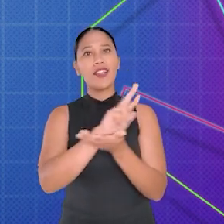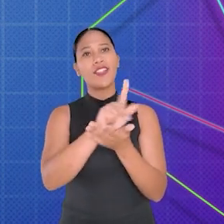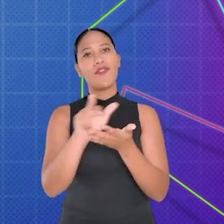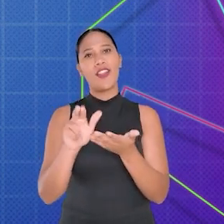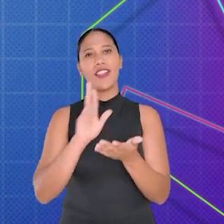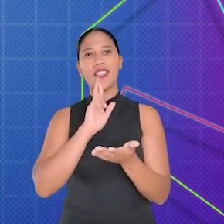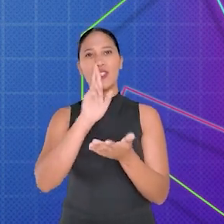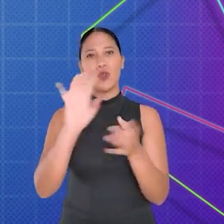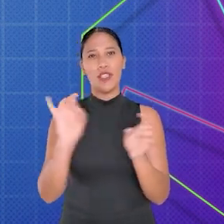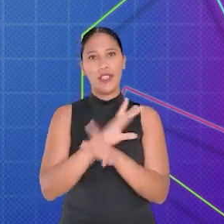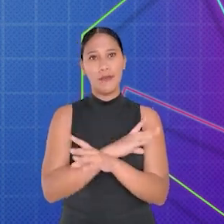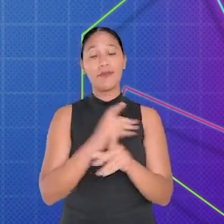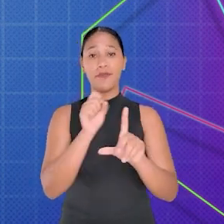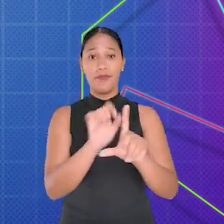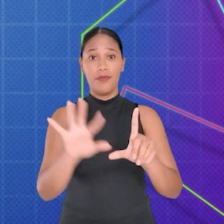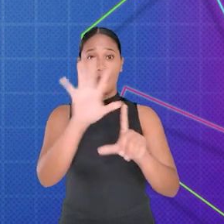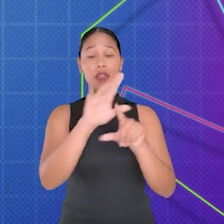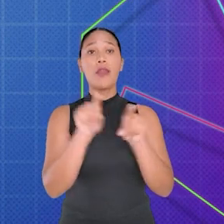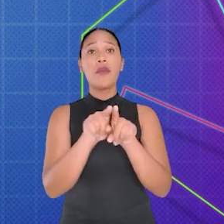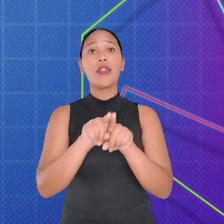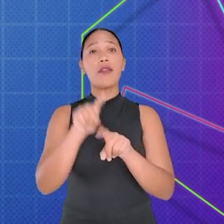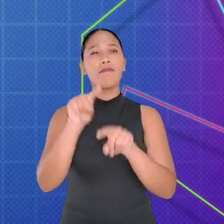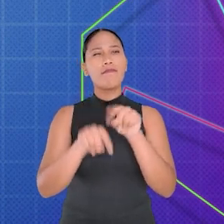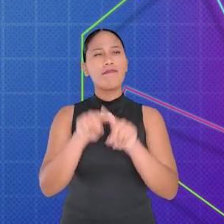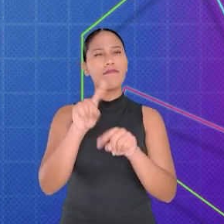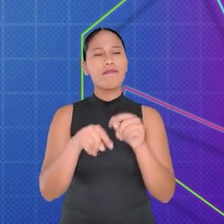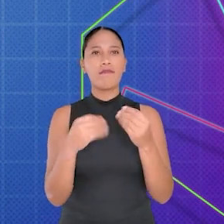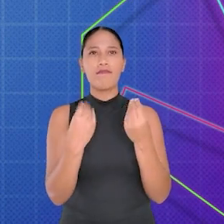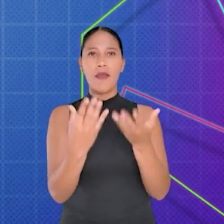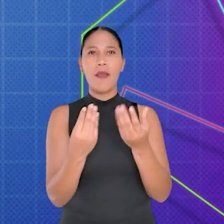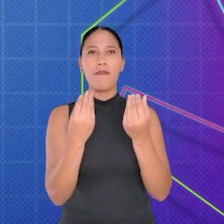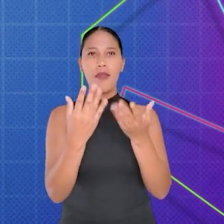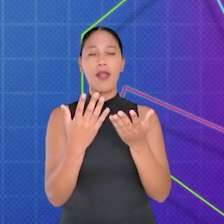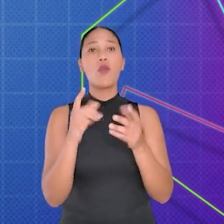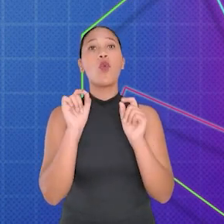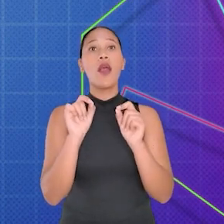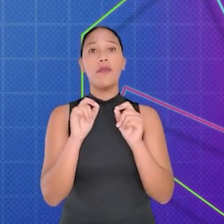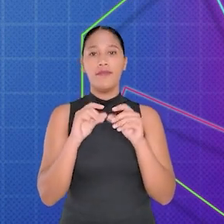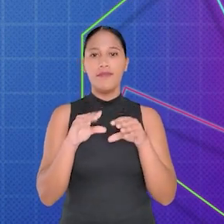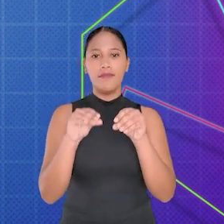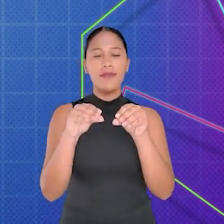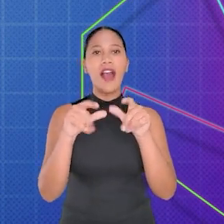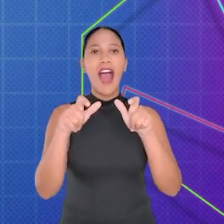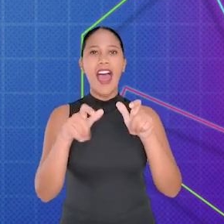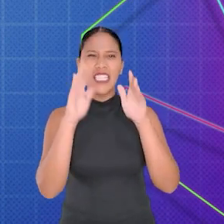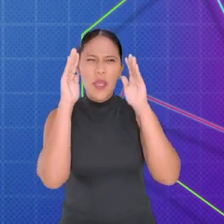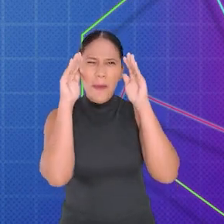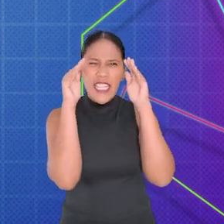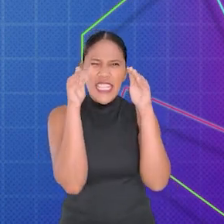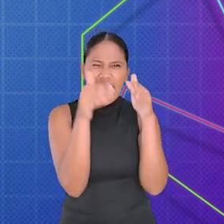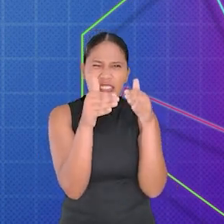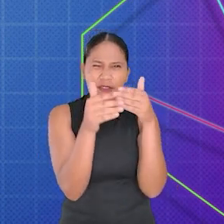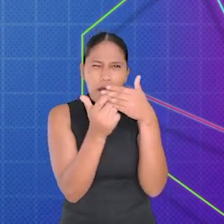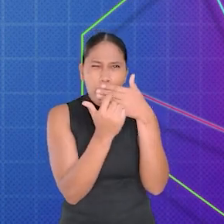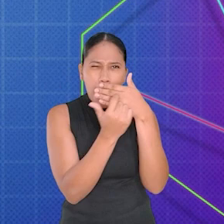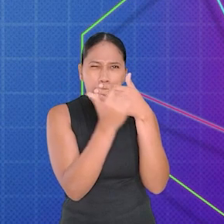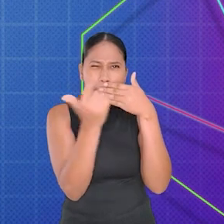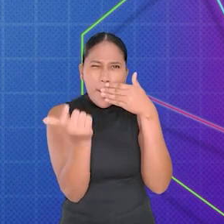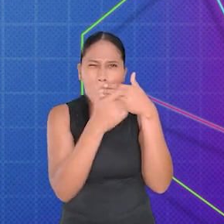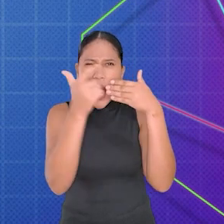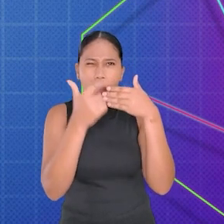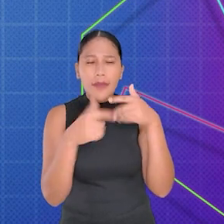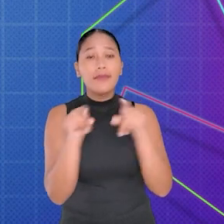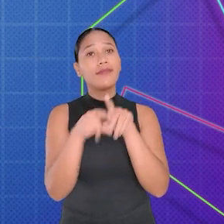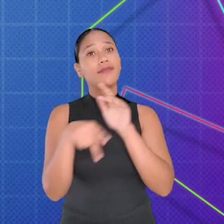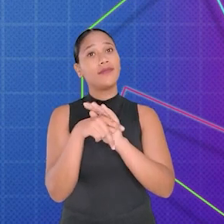resultados. O Blender também possui ferramentas de máscara e deformações, que permitem a manipulação de áreas específicas da escultura. Há também